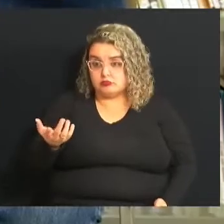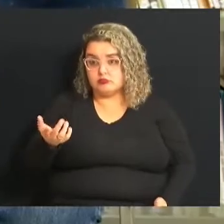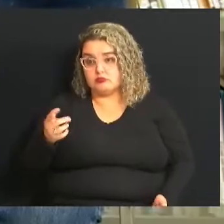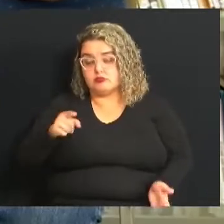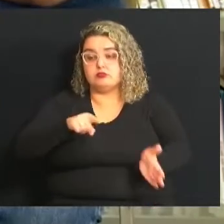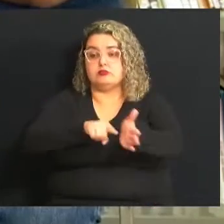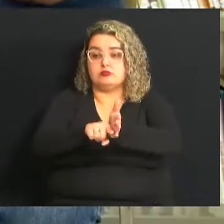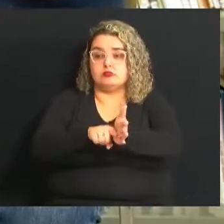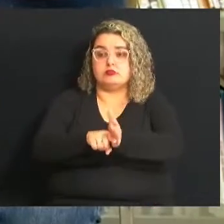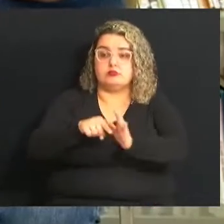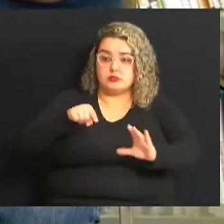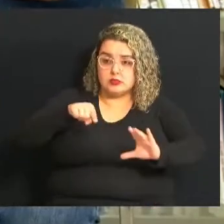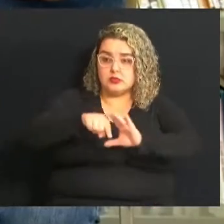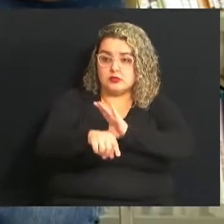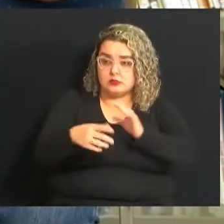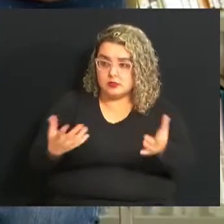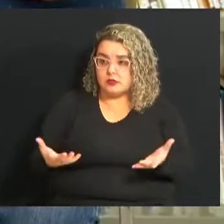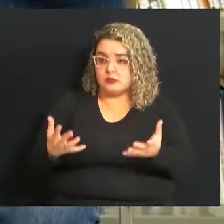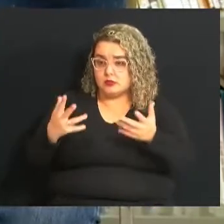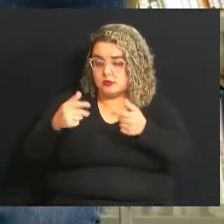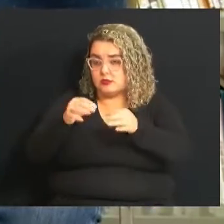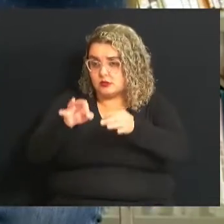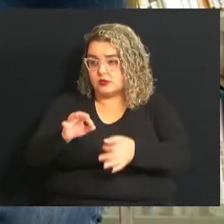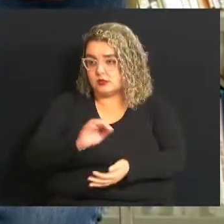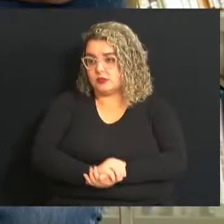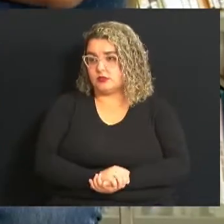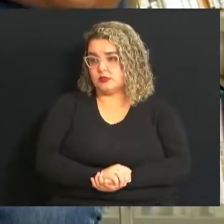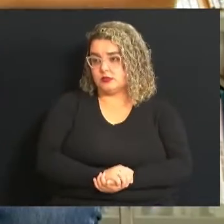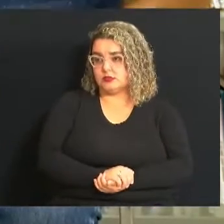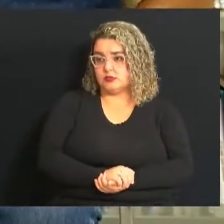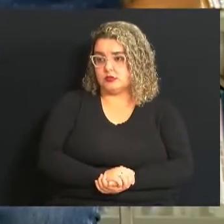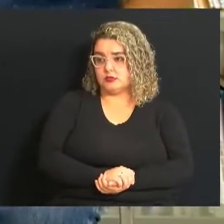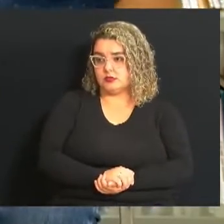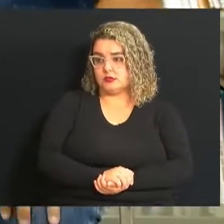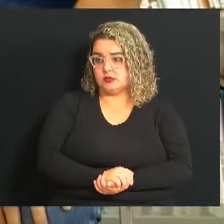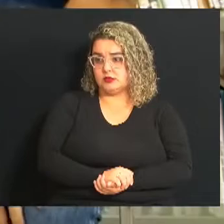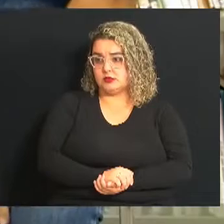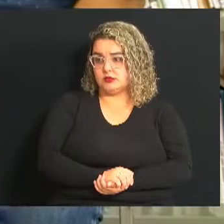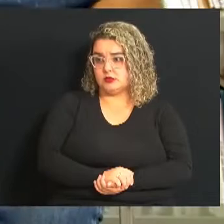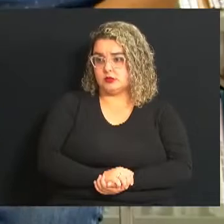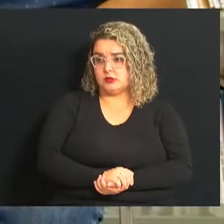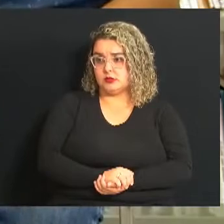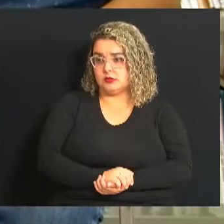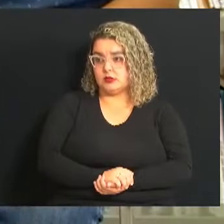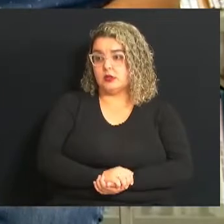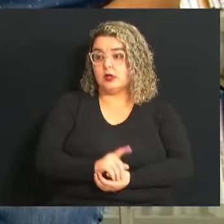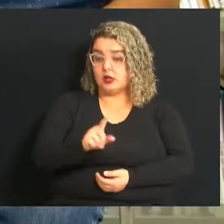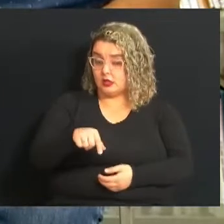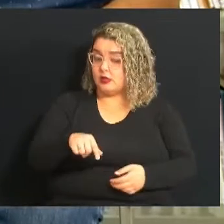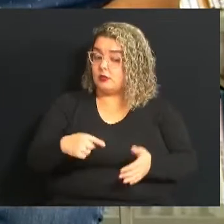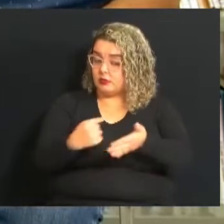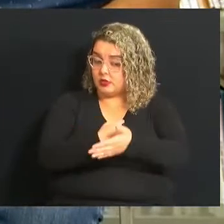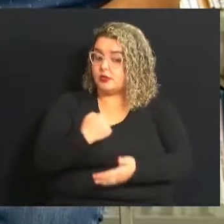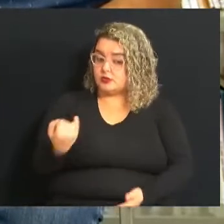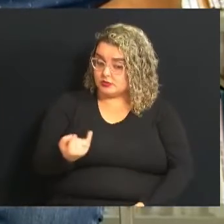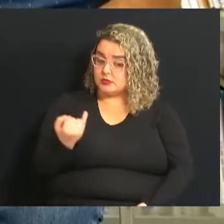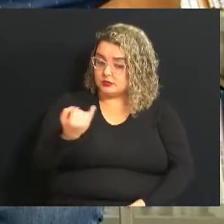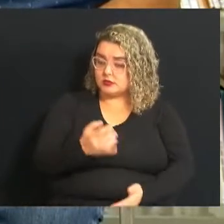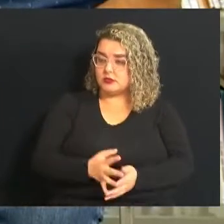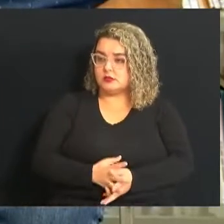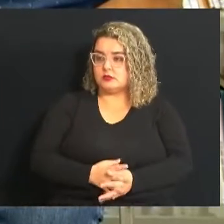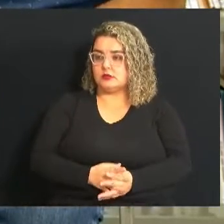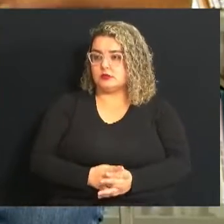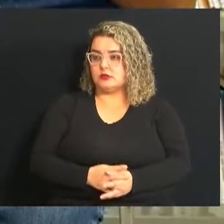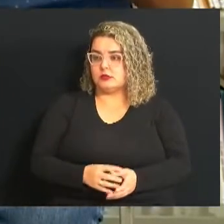bem aprofundada e tudo mais, né? Isso é um tema interessante, porque, em princípio,